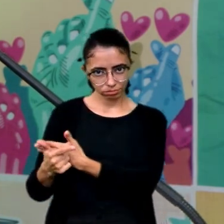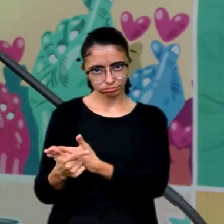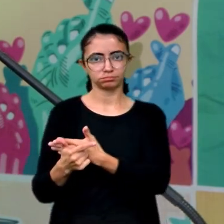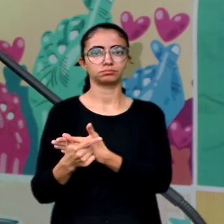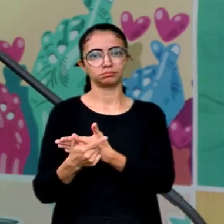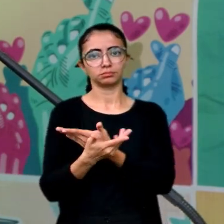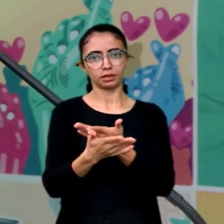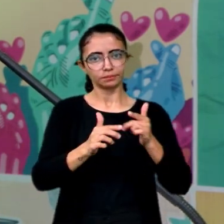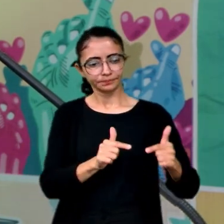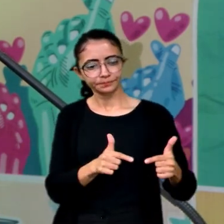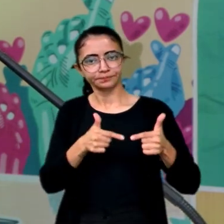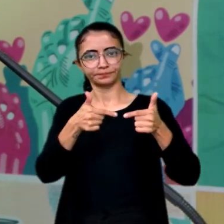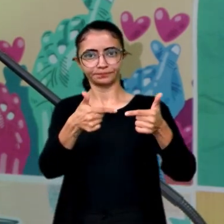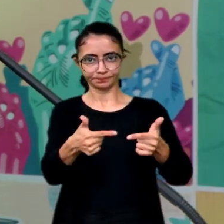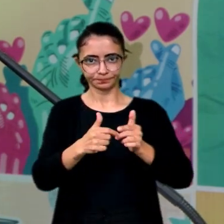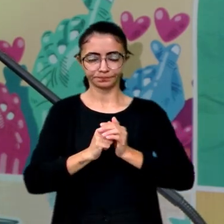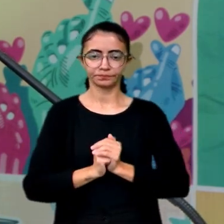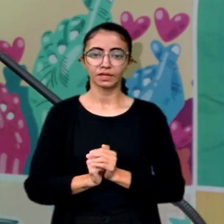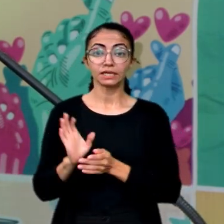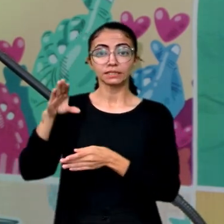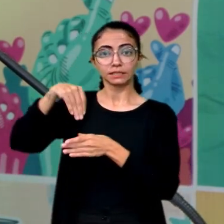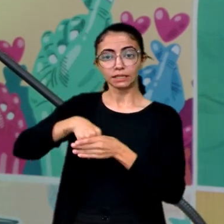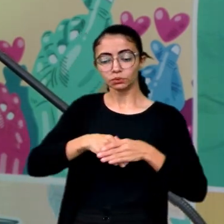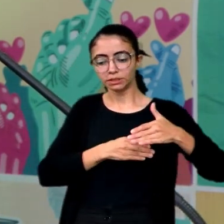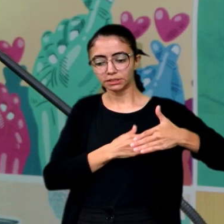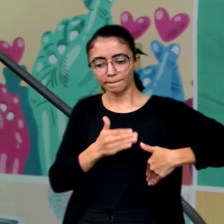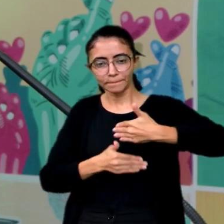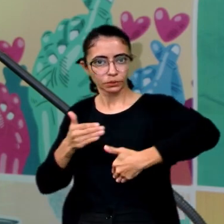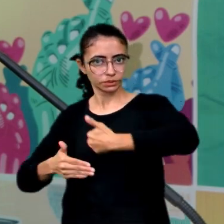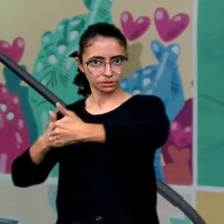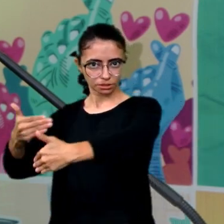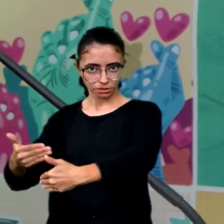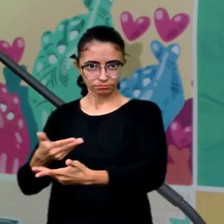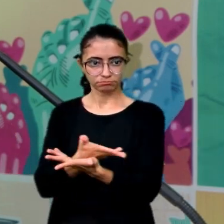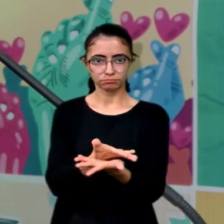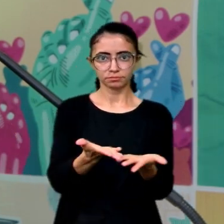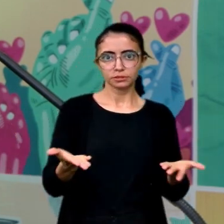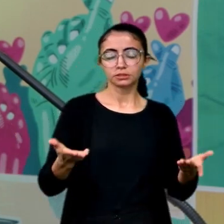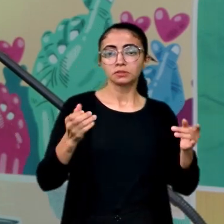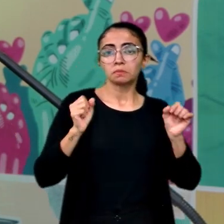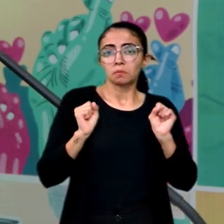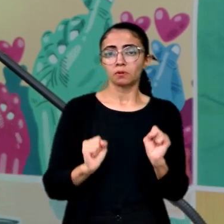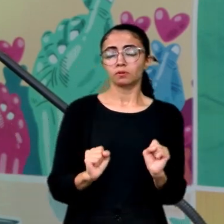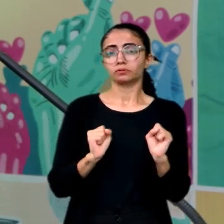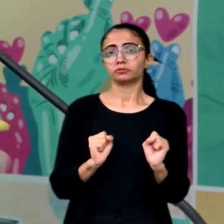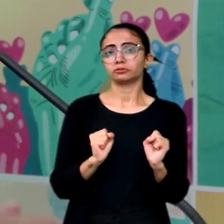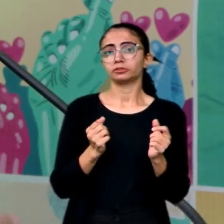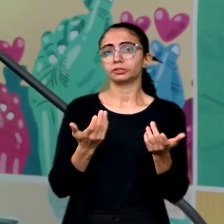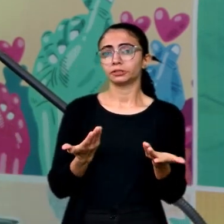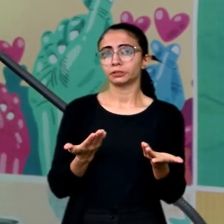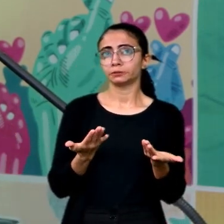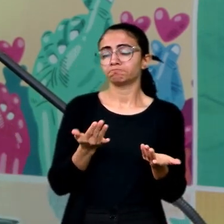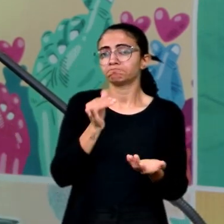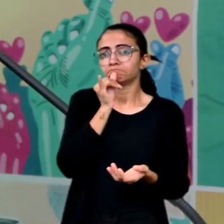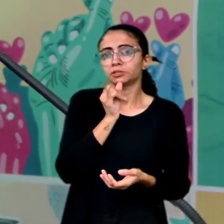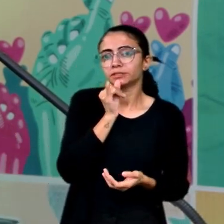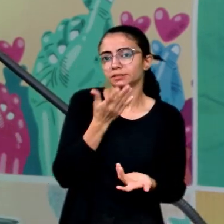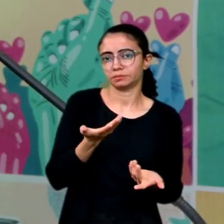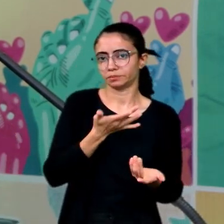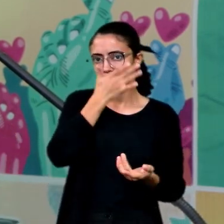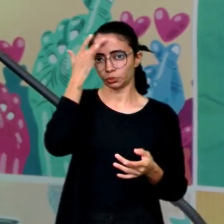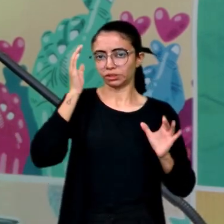desse fluxo que você me contou, eles possam, por exemplo, o